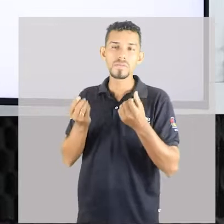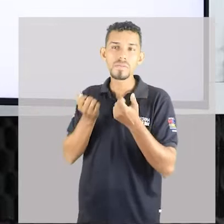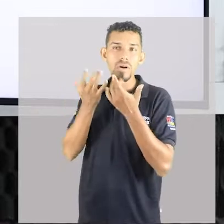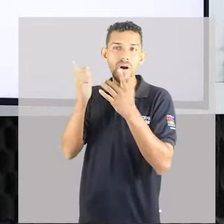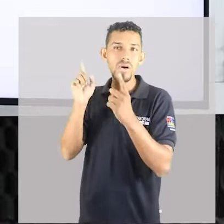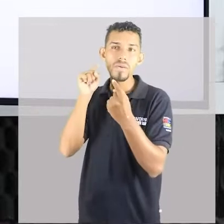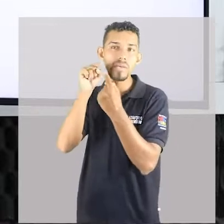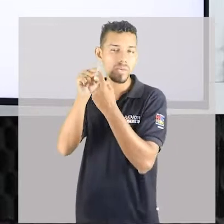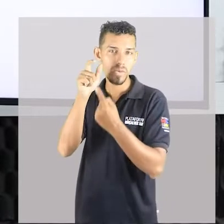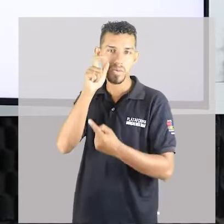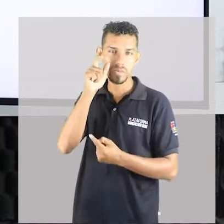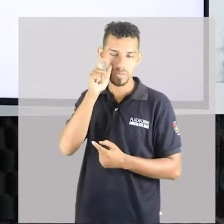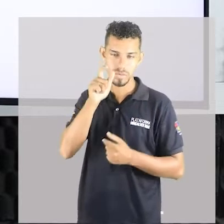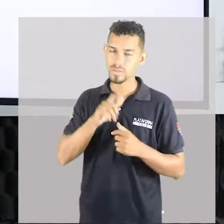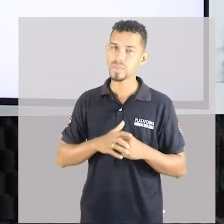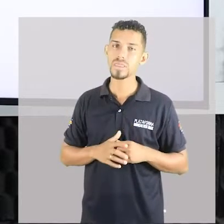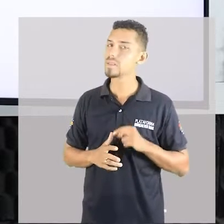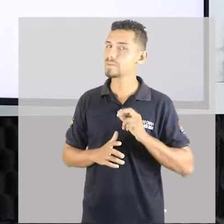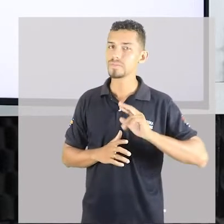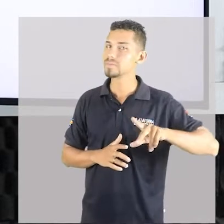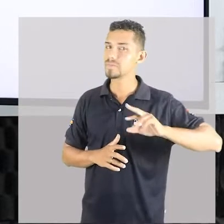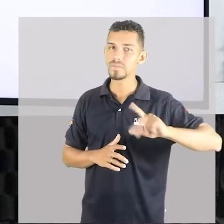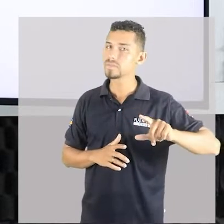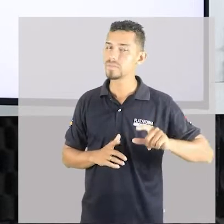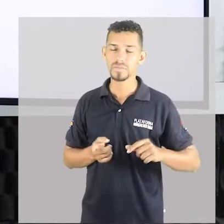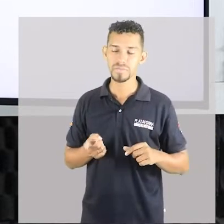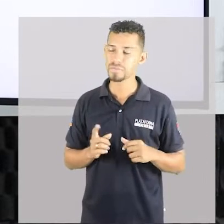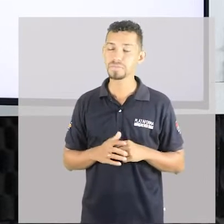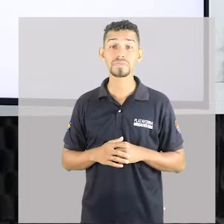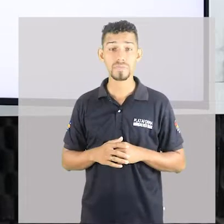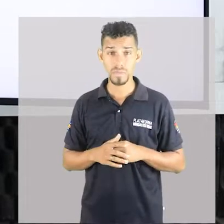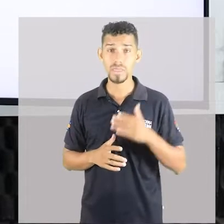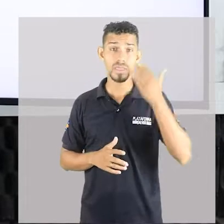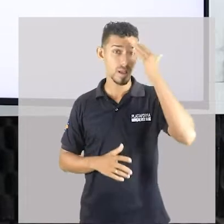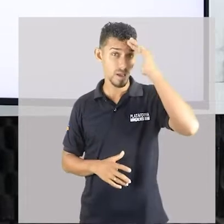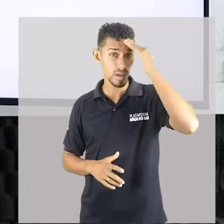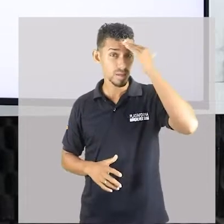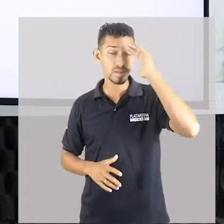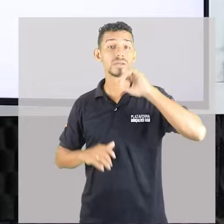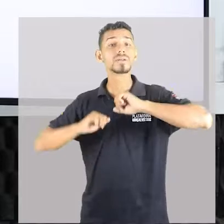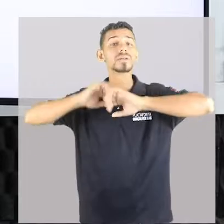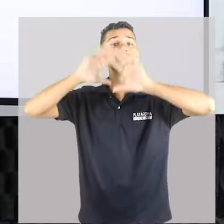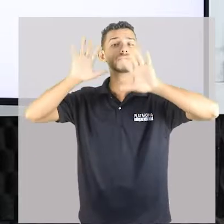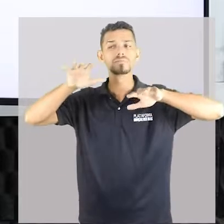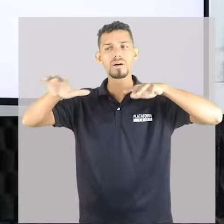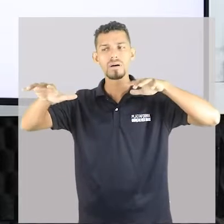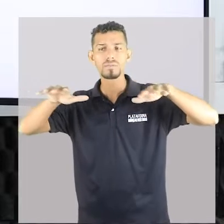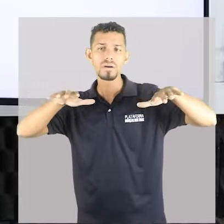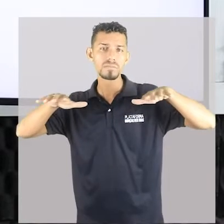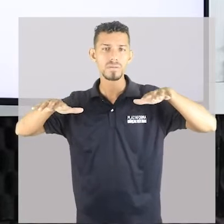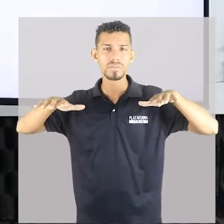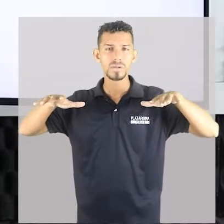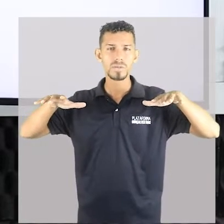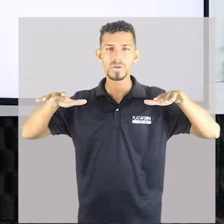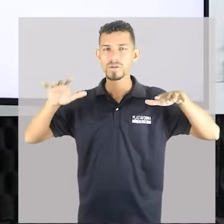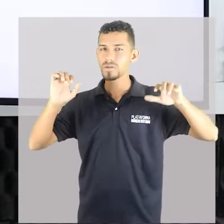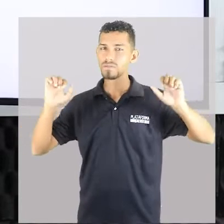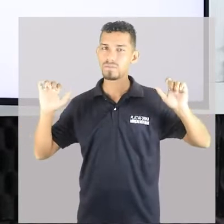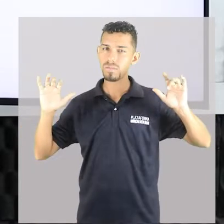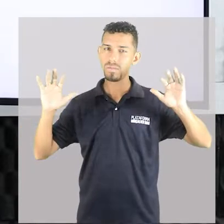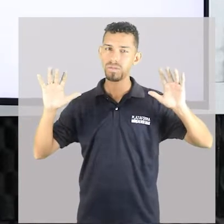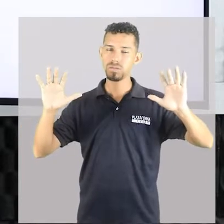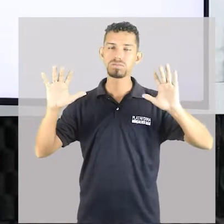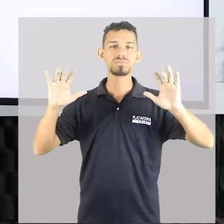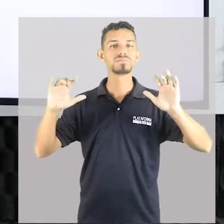boa intenção. E de fato não é. Então, é importante entender que essas duas nações, elas vão exatamente